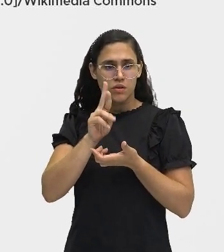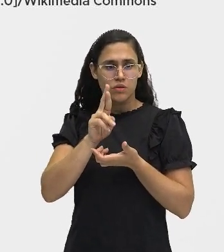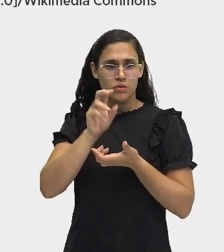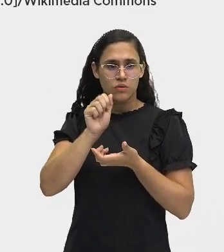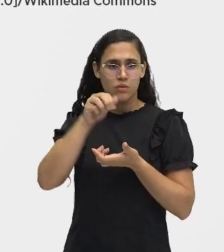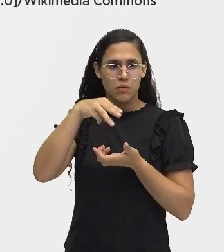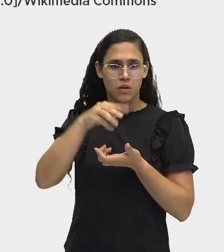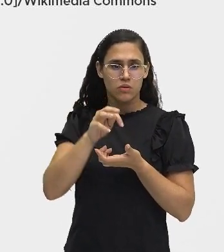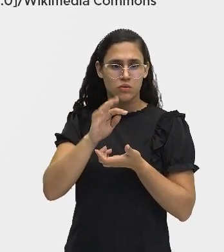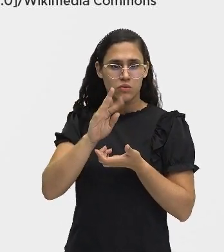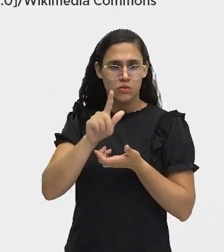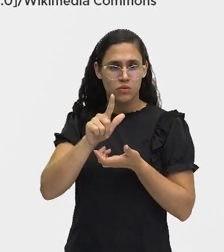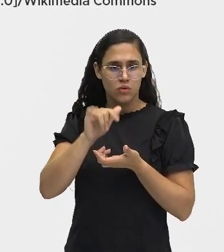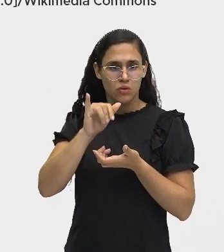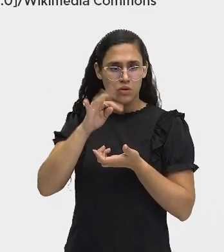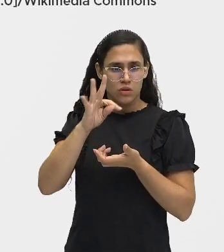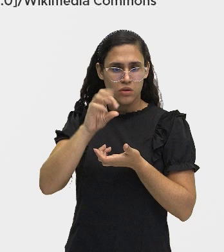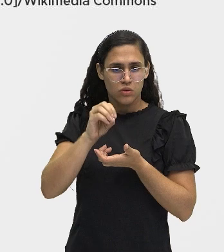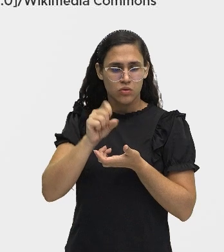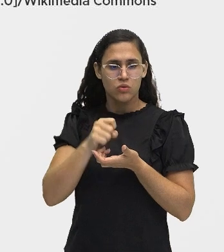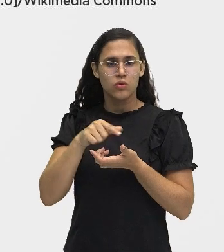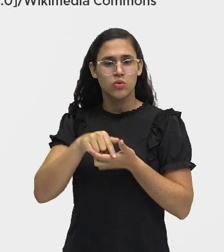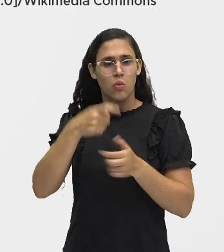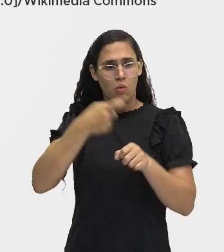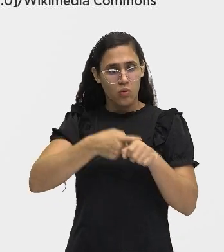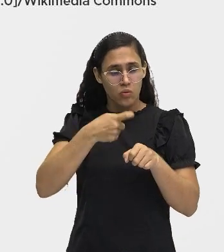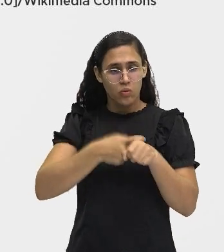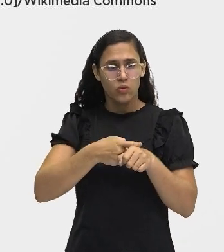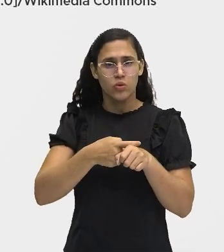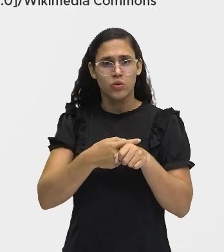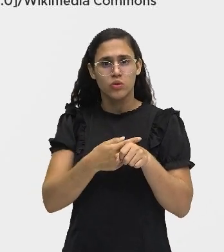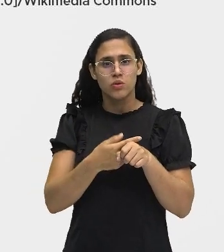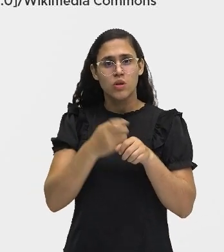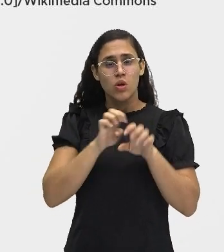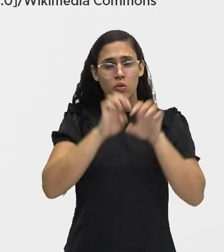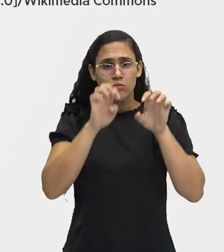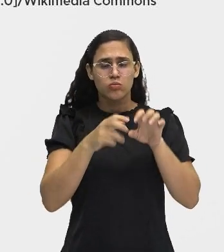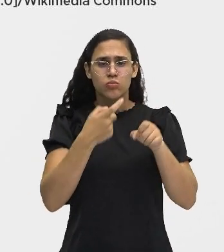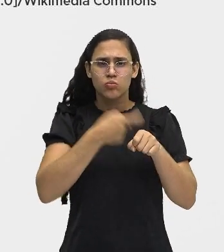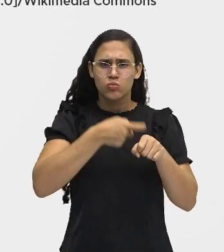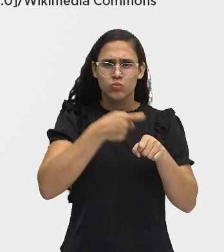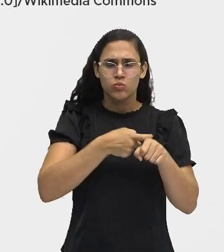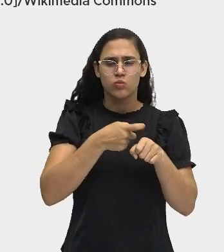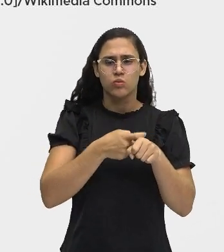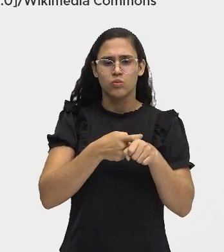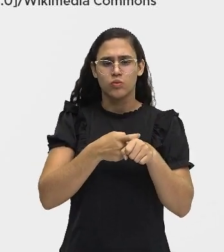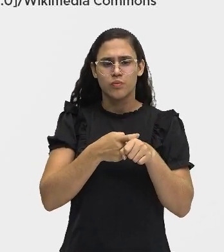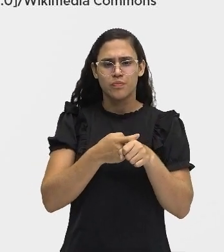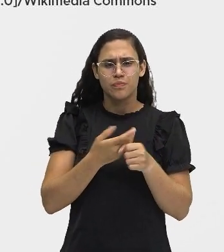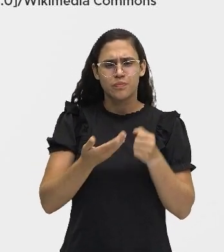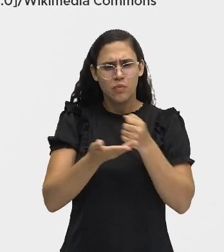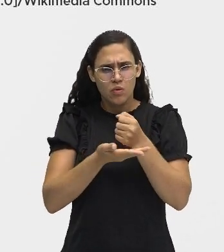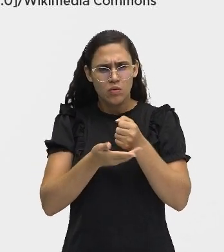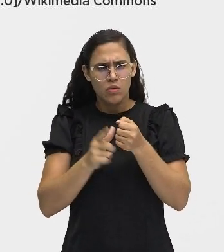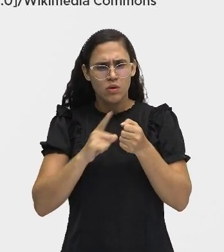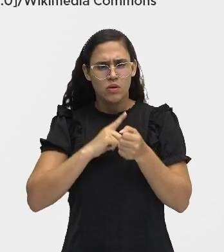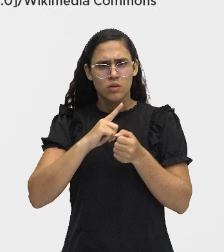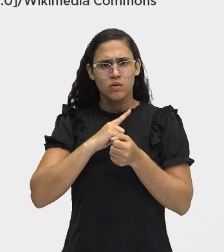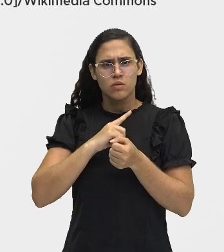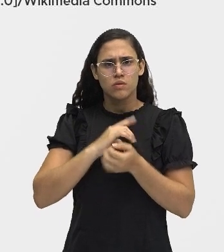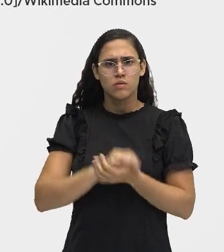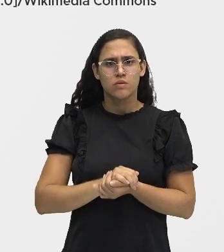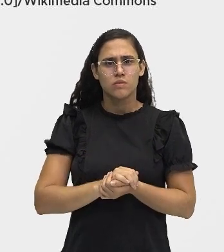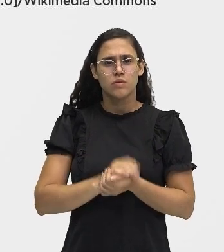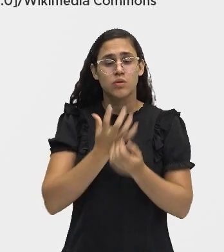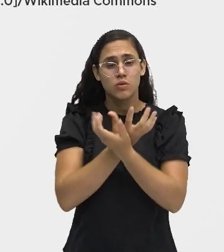tá? Os estromatólitos, eles são as rochas, são estruturas rochosas, né? Estratificadas, compostas por